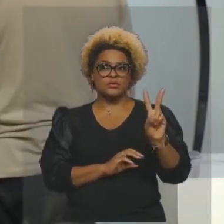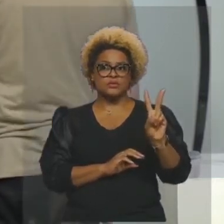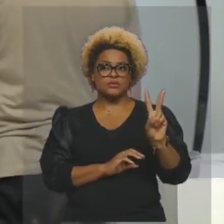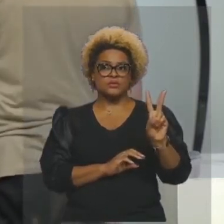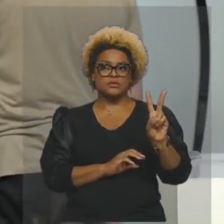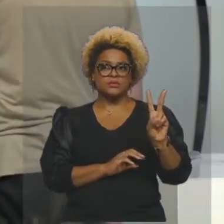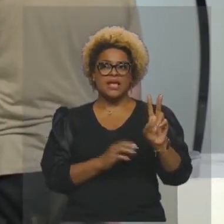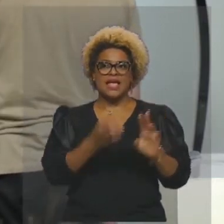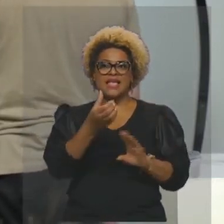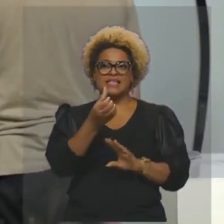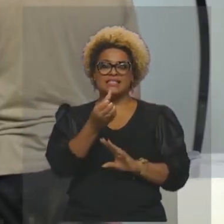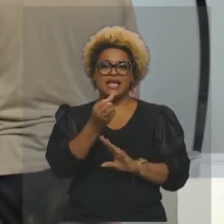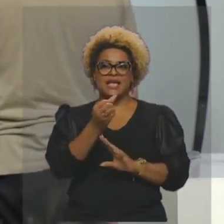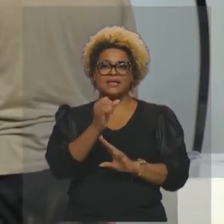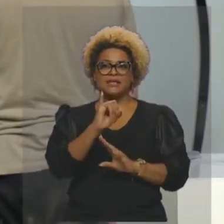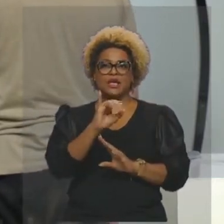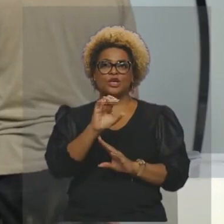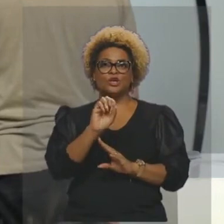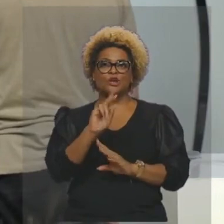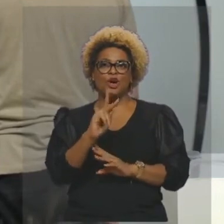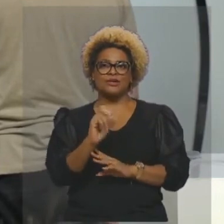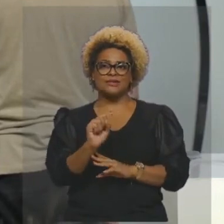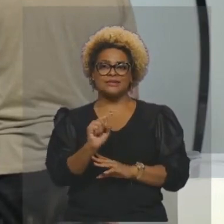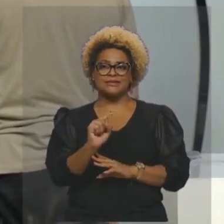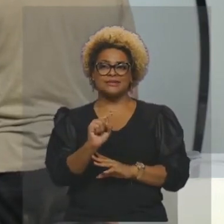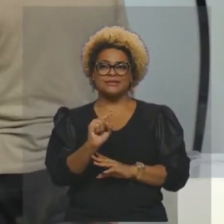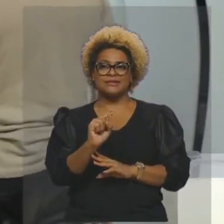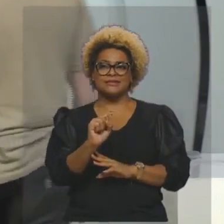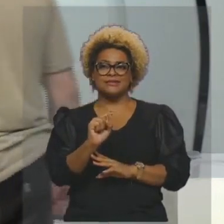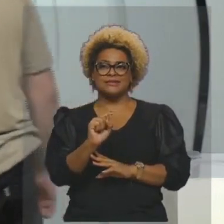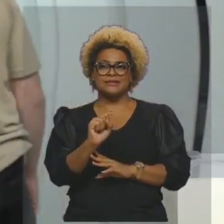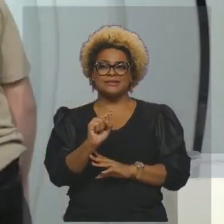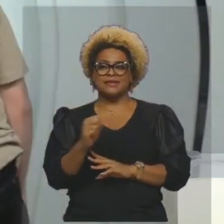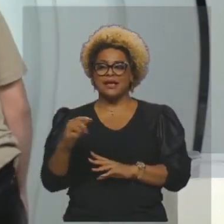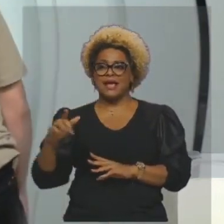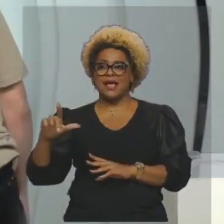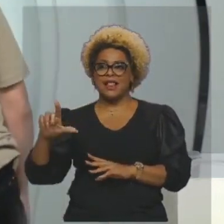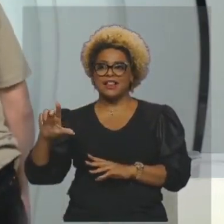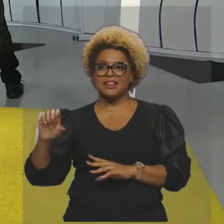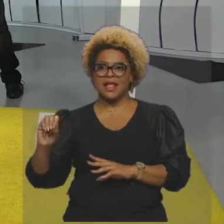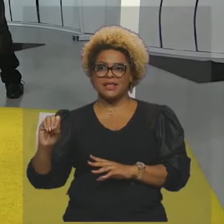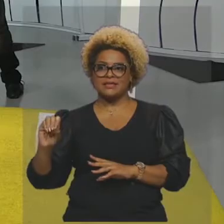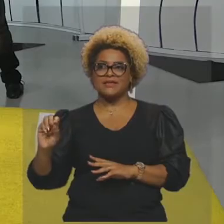6 ohms, vou colocar aqui 10 ohms,